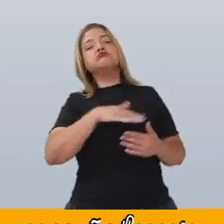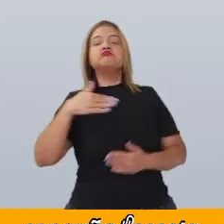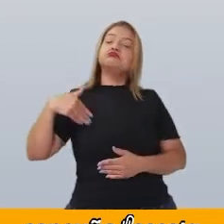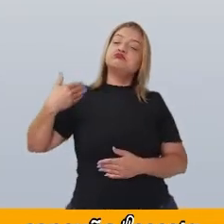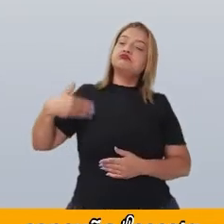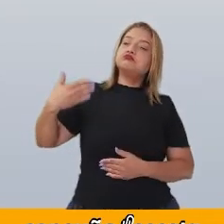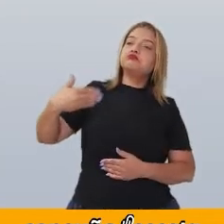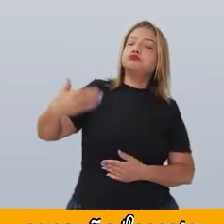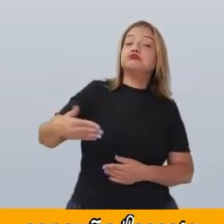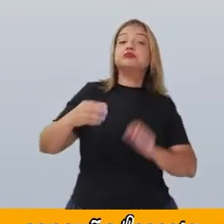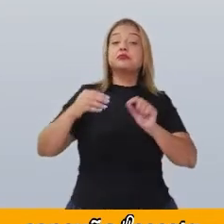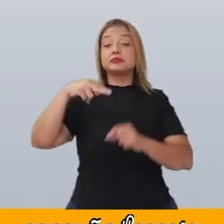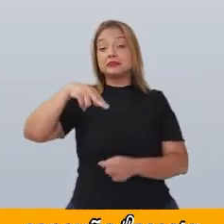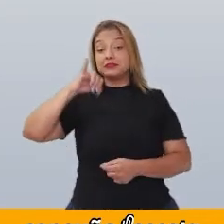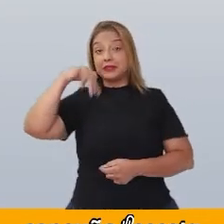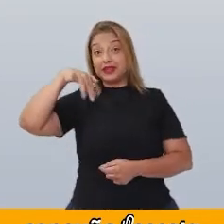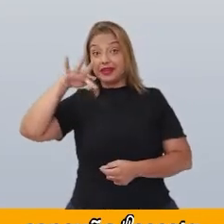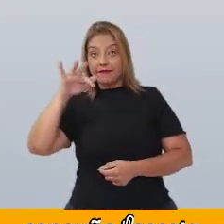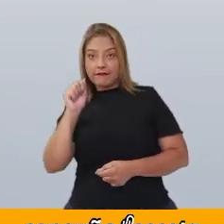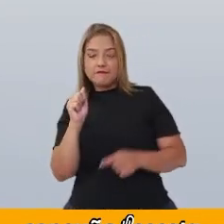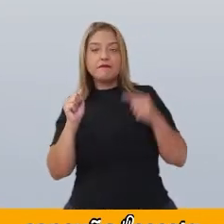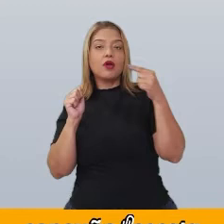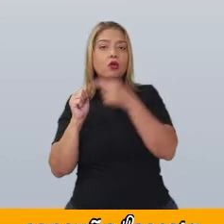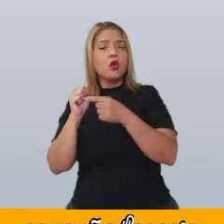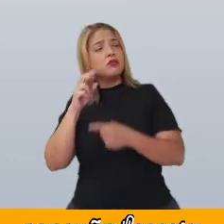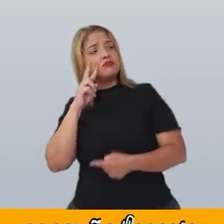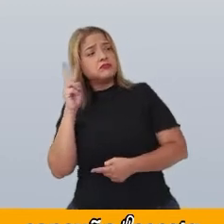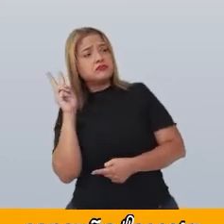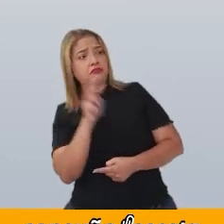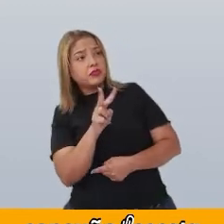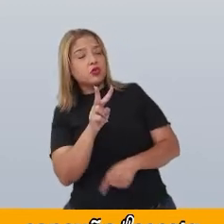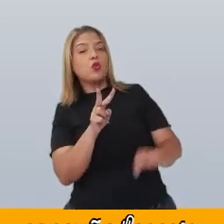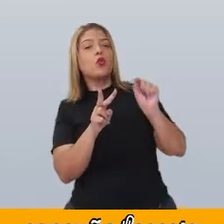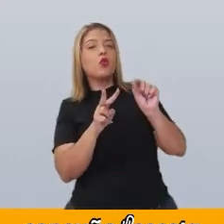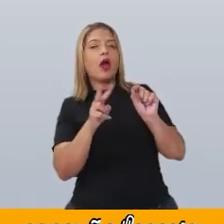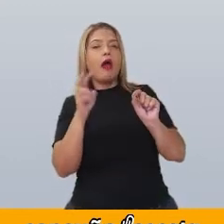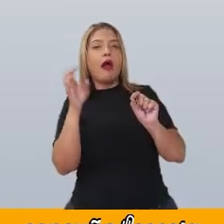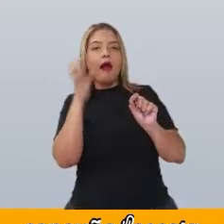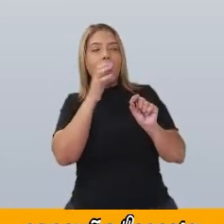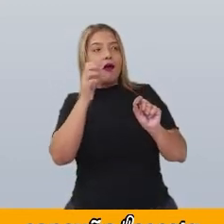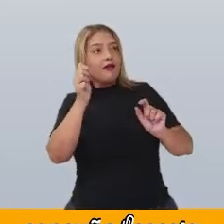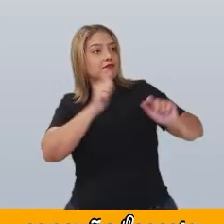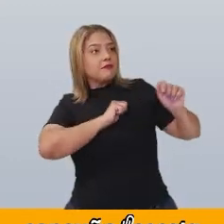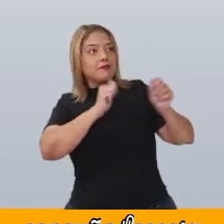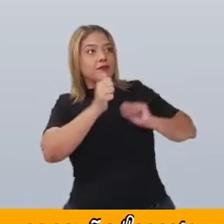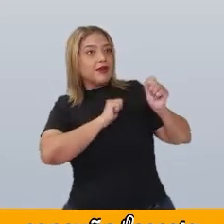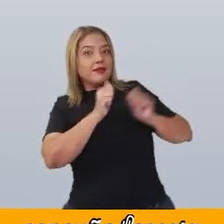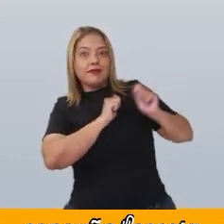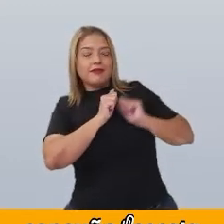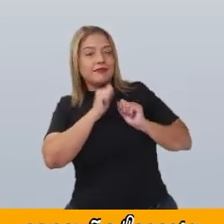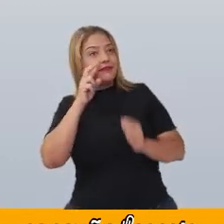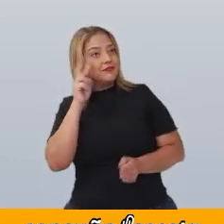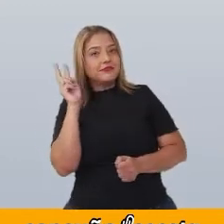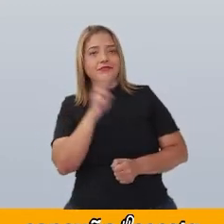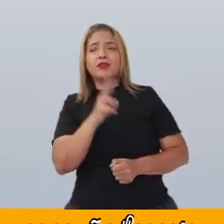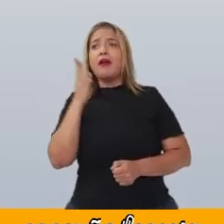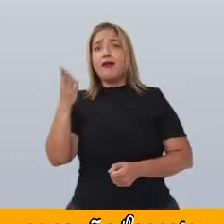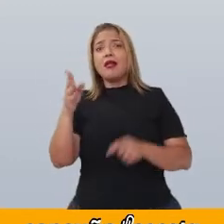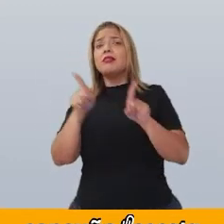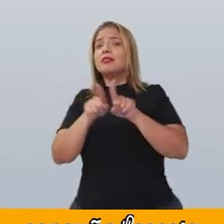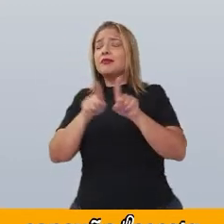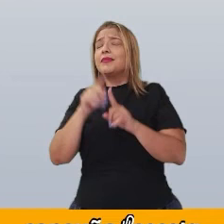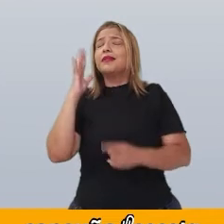em que a ninfa Eco o viu e imediatamente se apaixonou por ele. Ela era